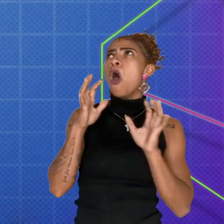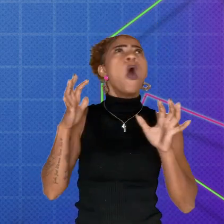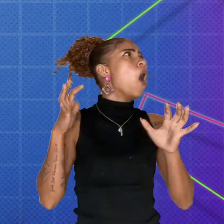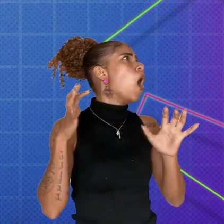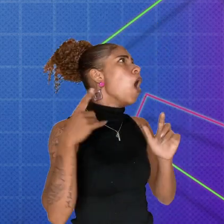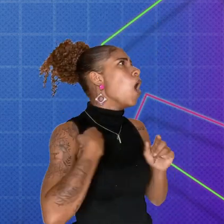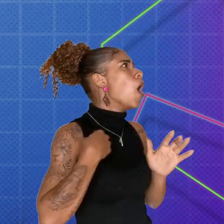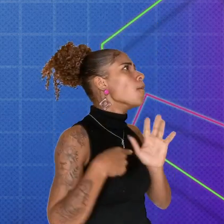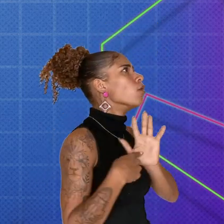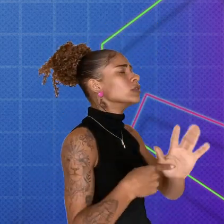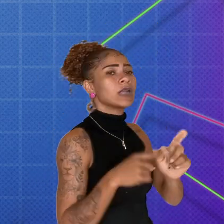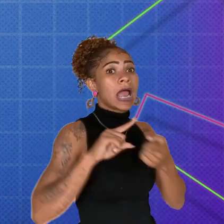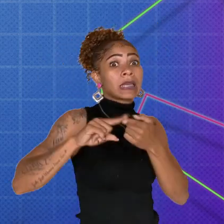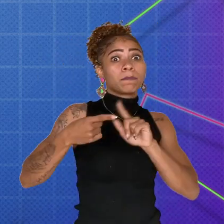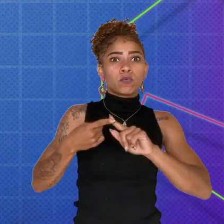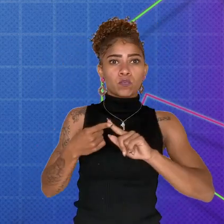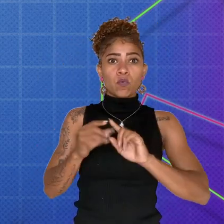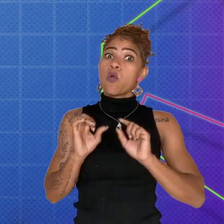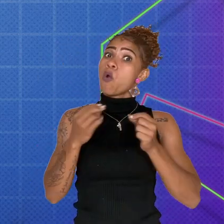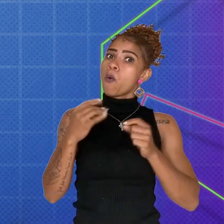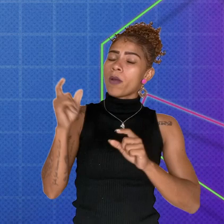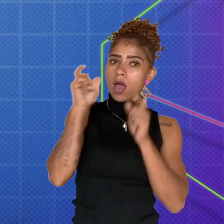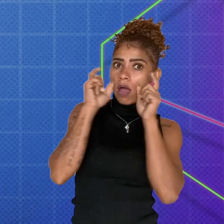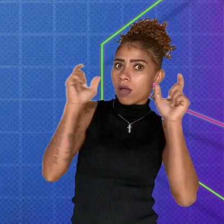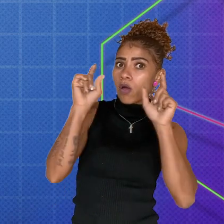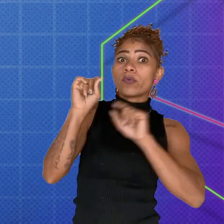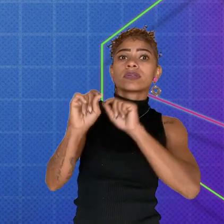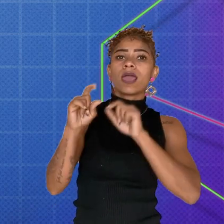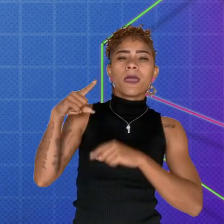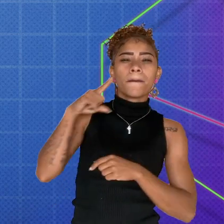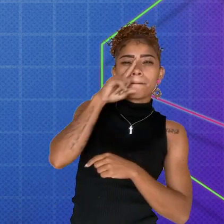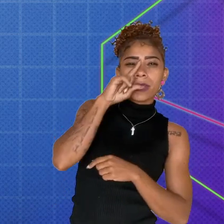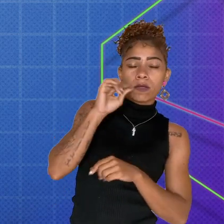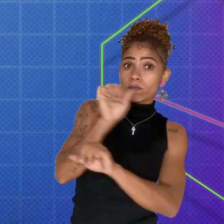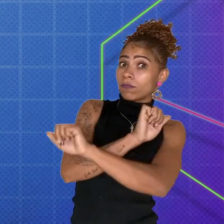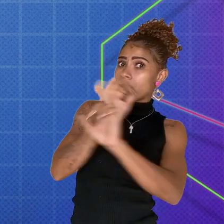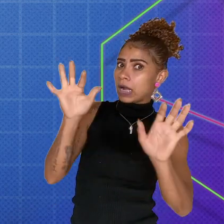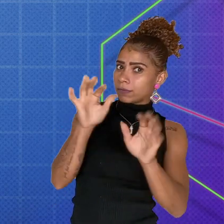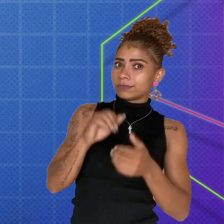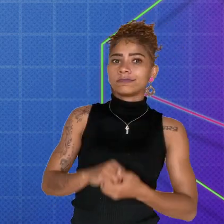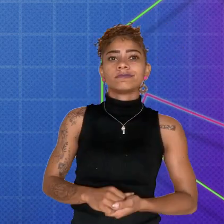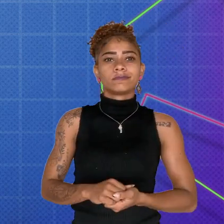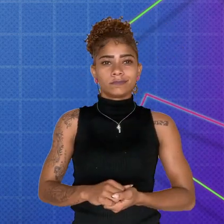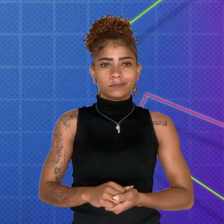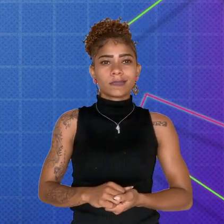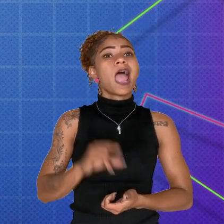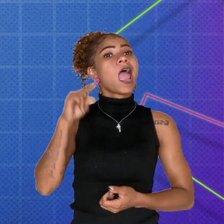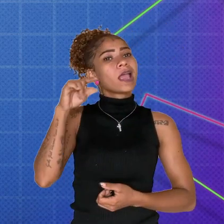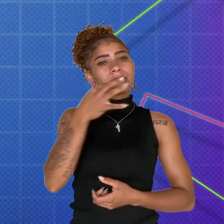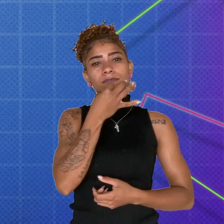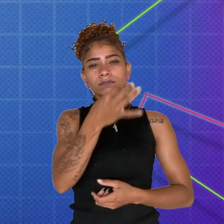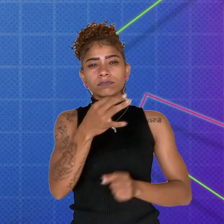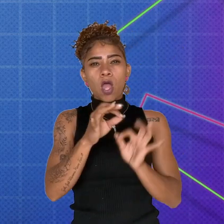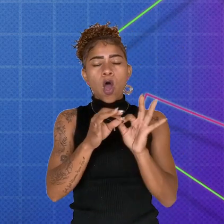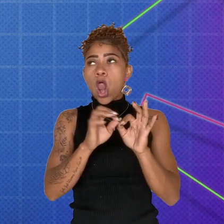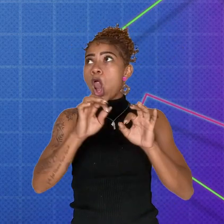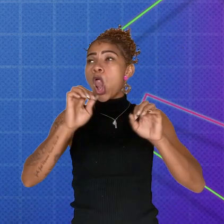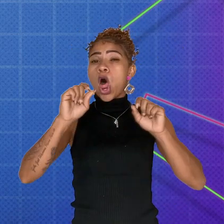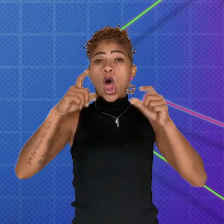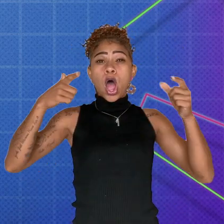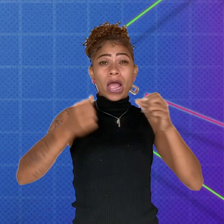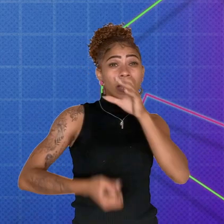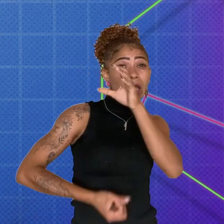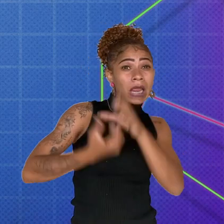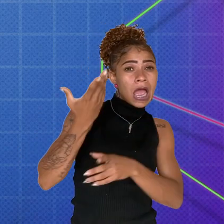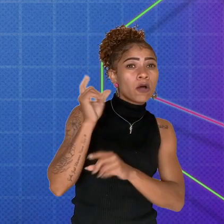ser usados para indicar a presença de um inimigo ou para alertar o jogador para um perigo iminente. Esses elementos sonoros são usados